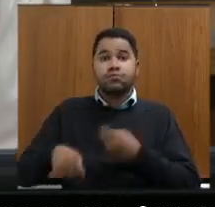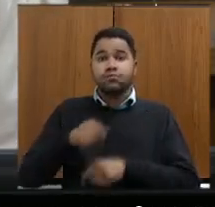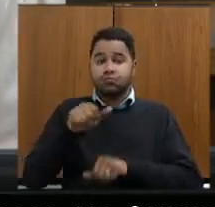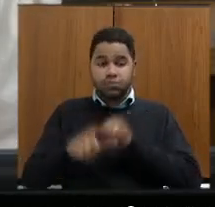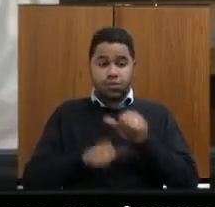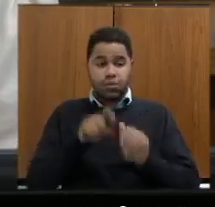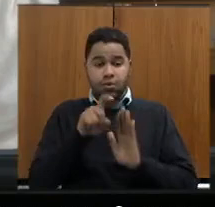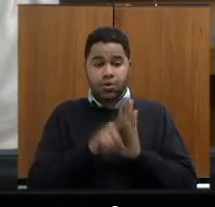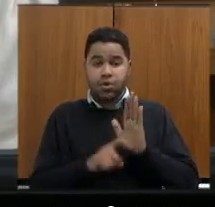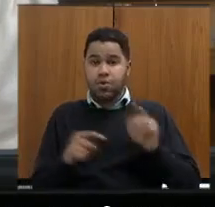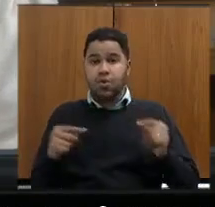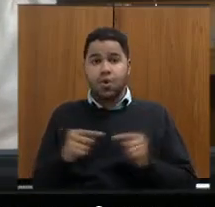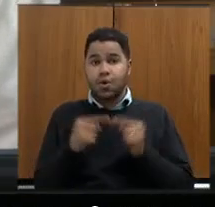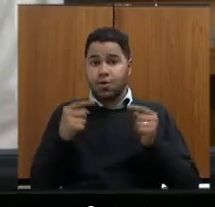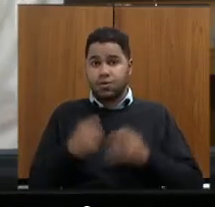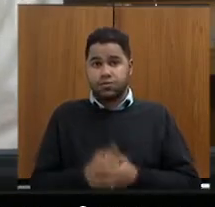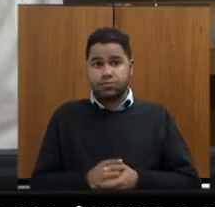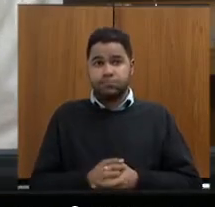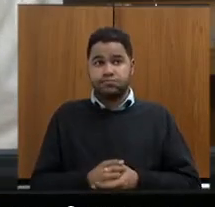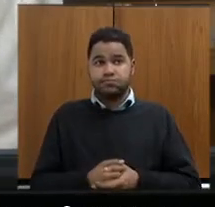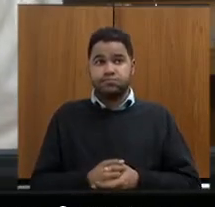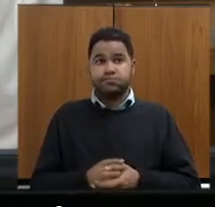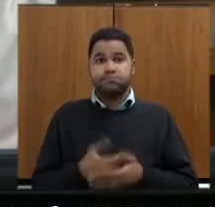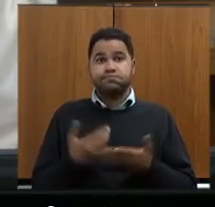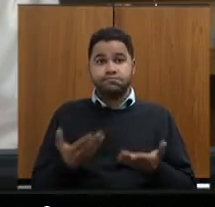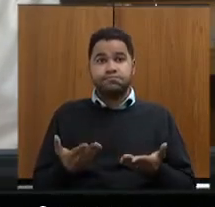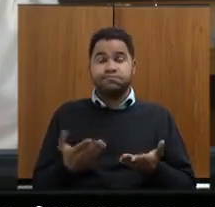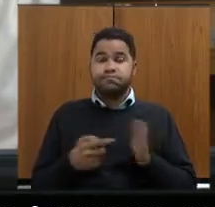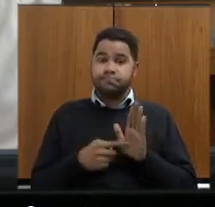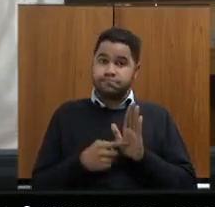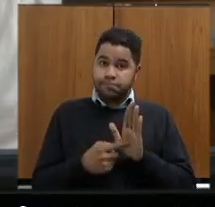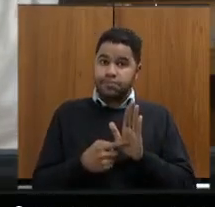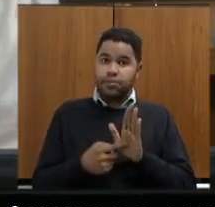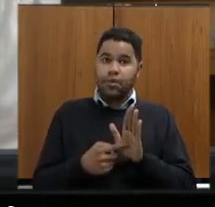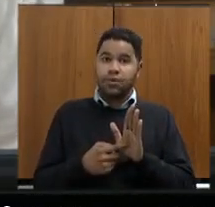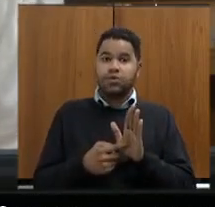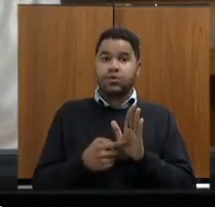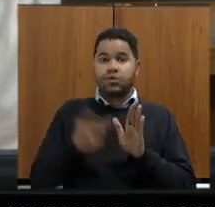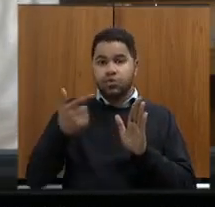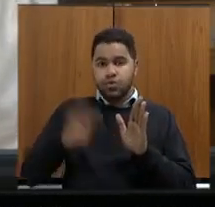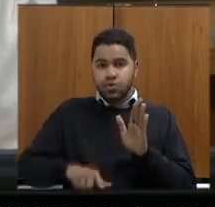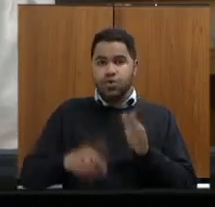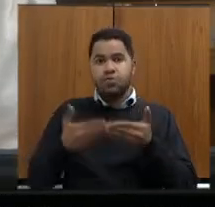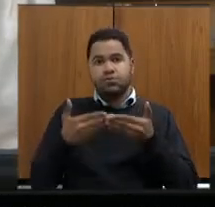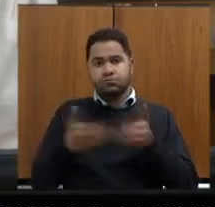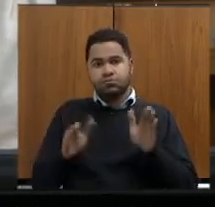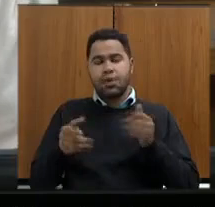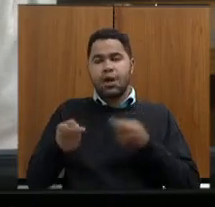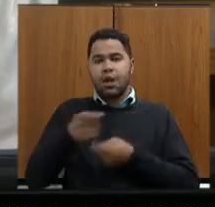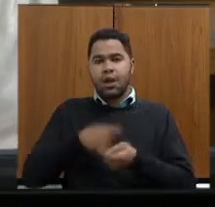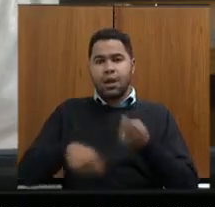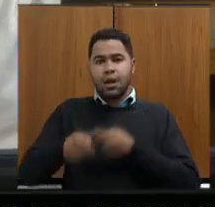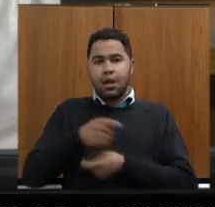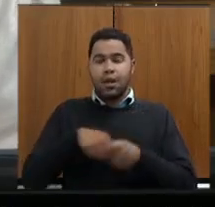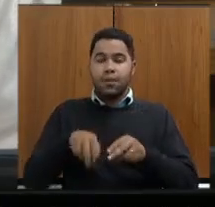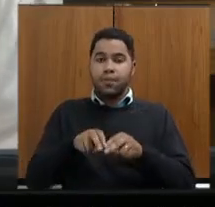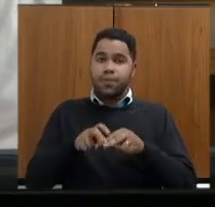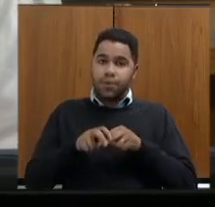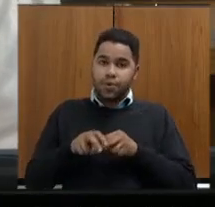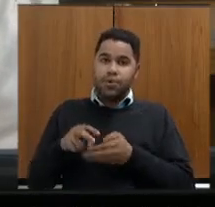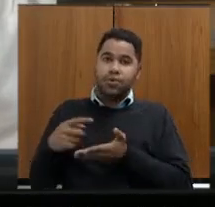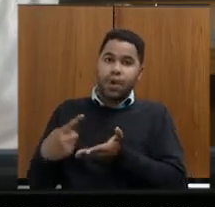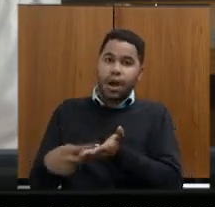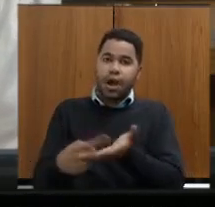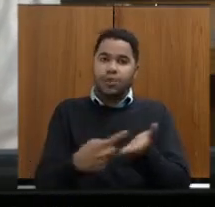modificar o texto de acordo é algo que implica em reabrir negociações do acordo né e é por isso que esses